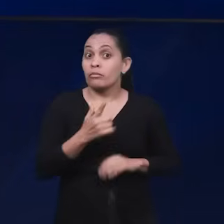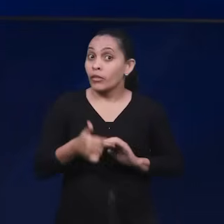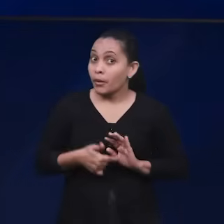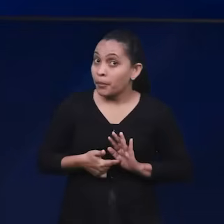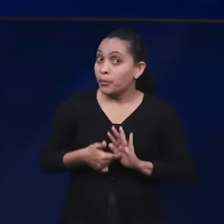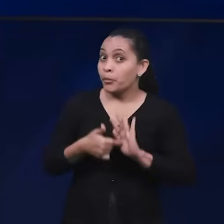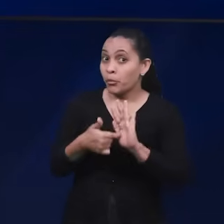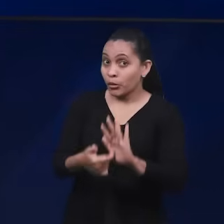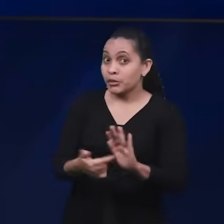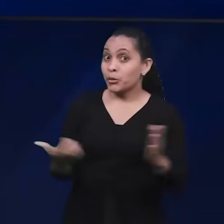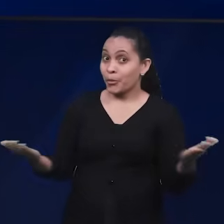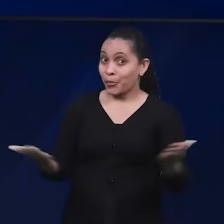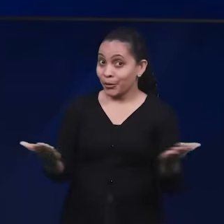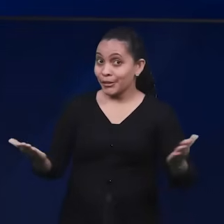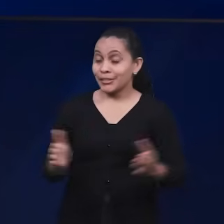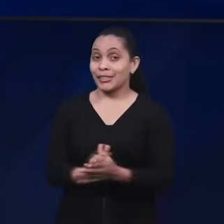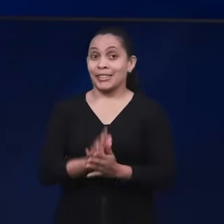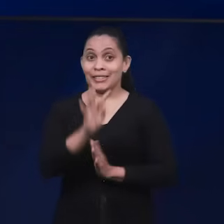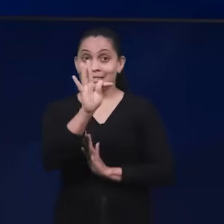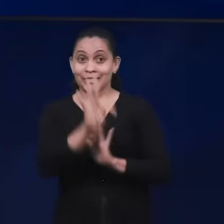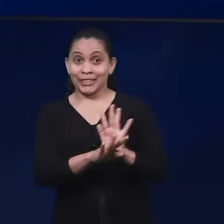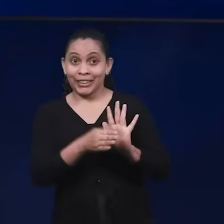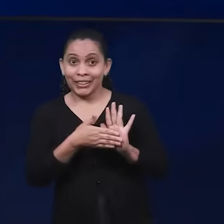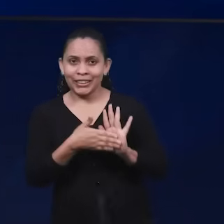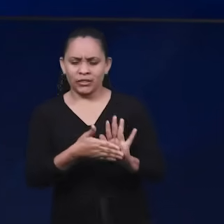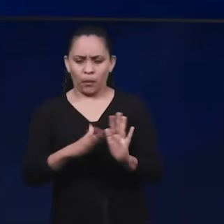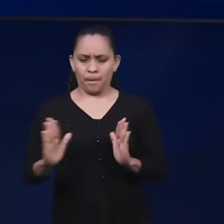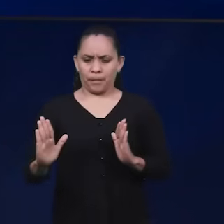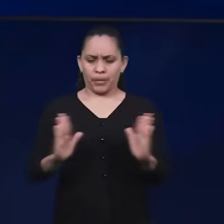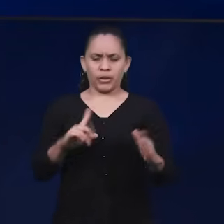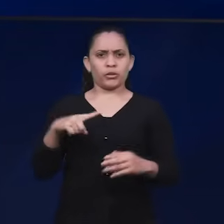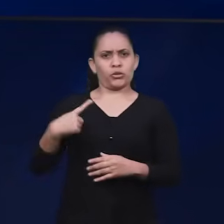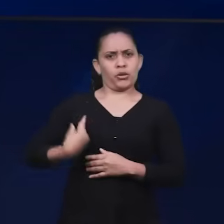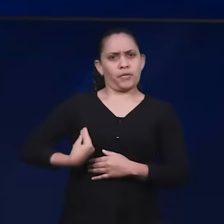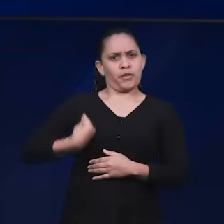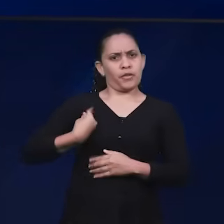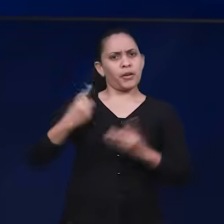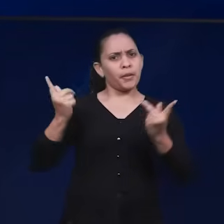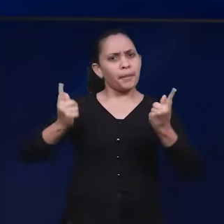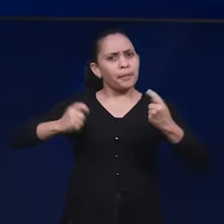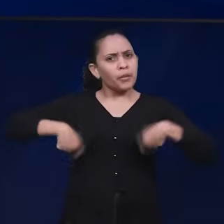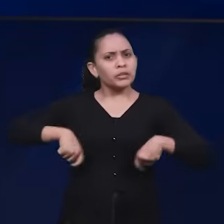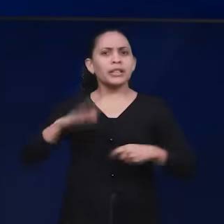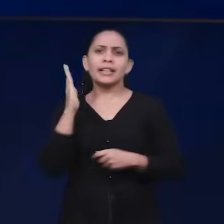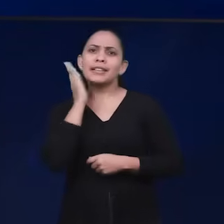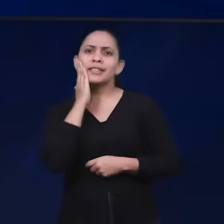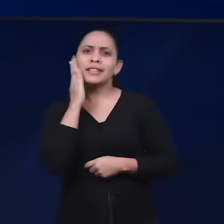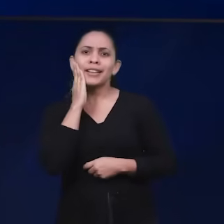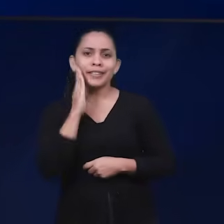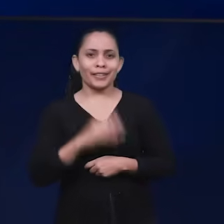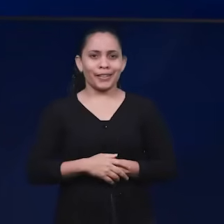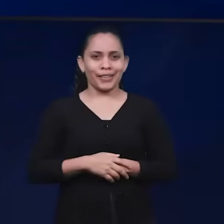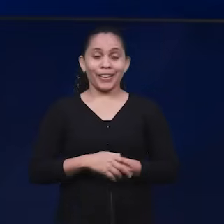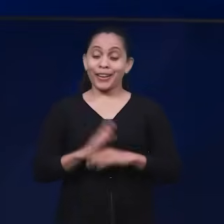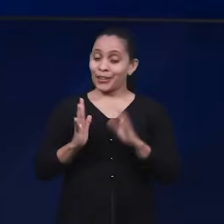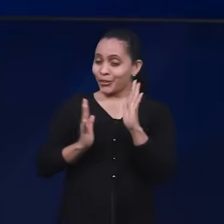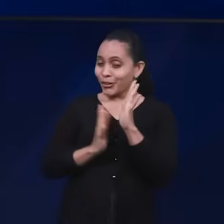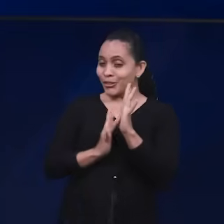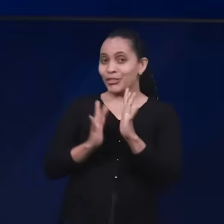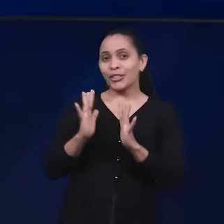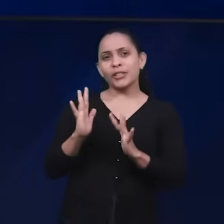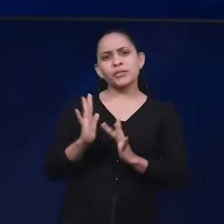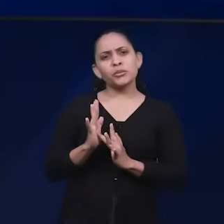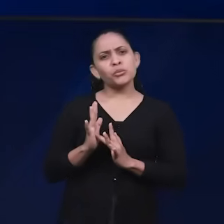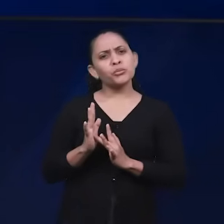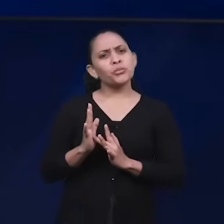conteúdo tem como finalidade esse ponto, que todos possam compreender que Jesus não foi somente